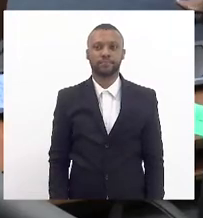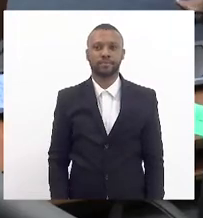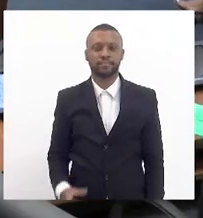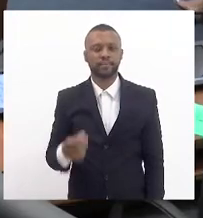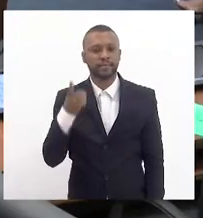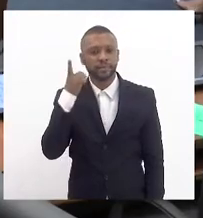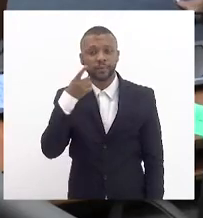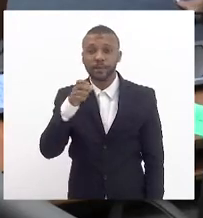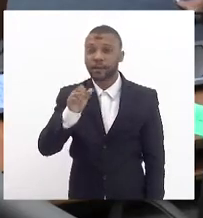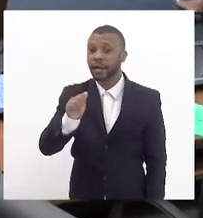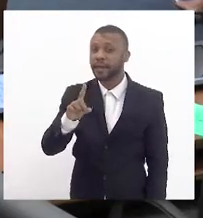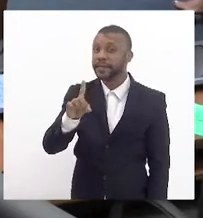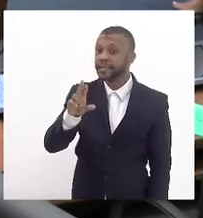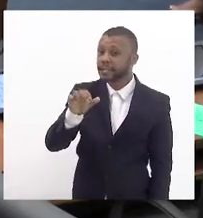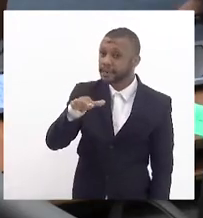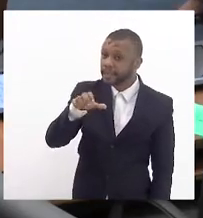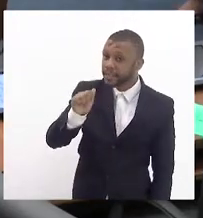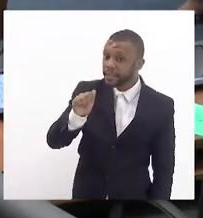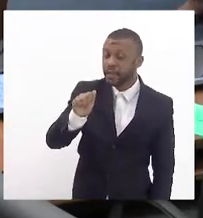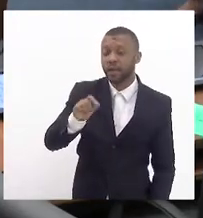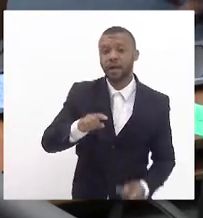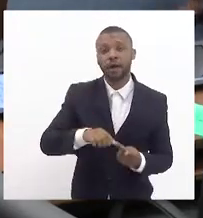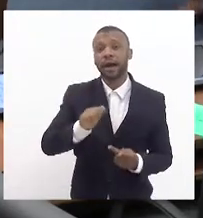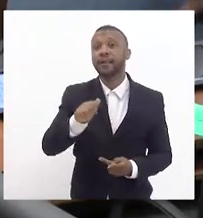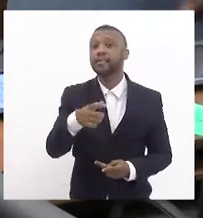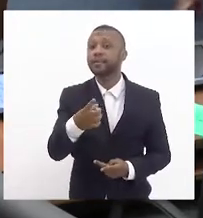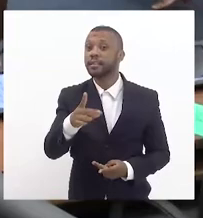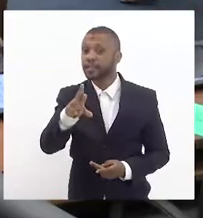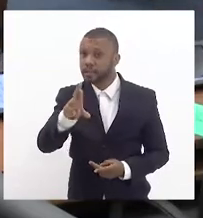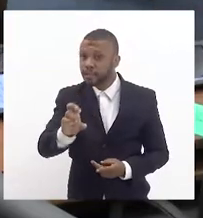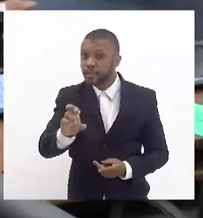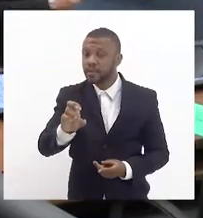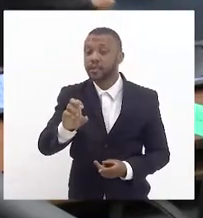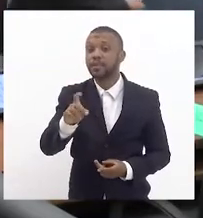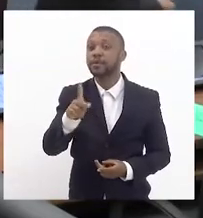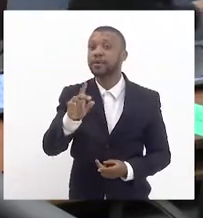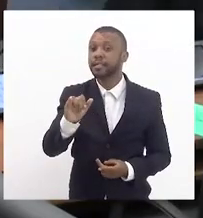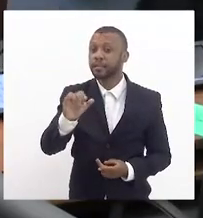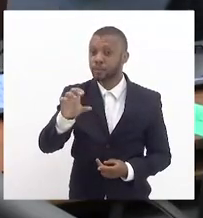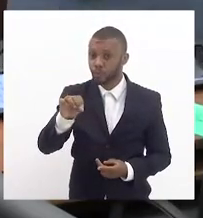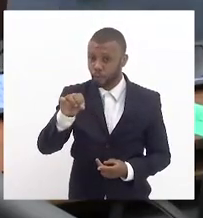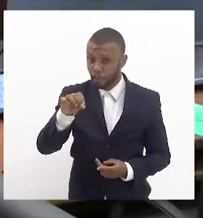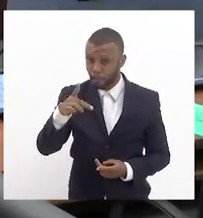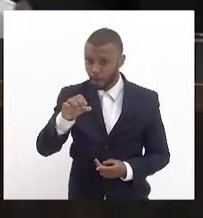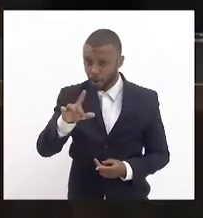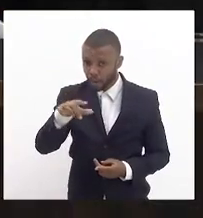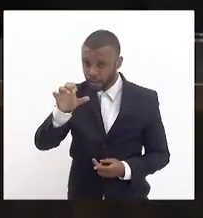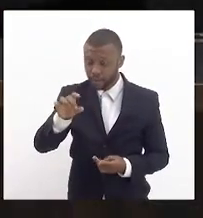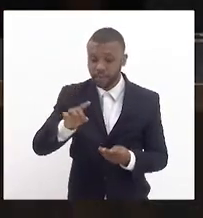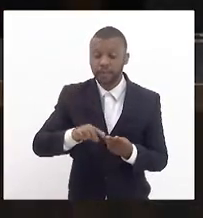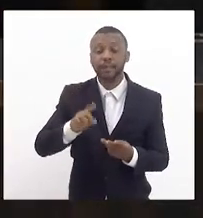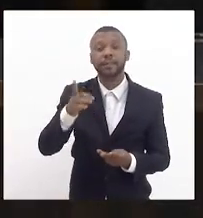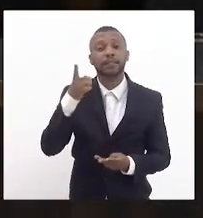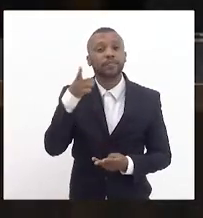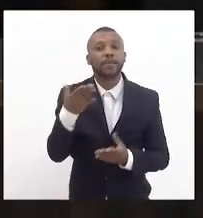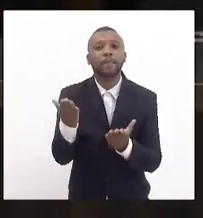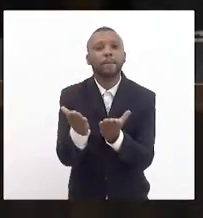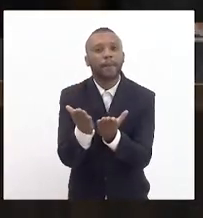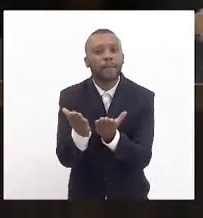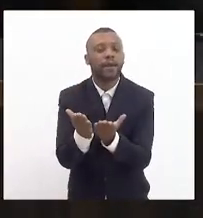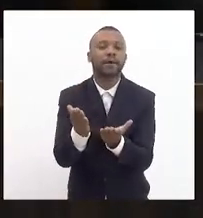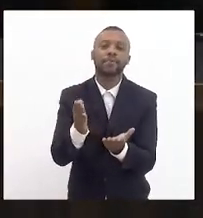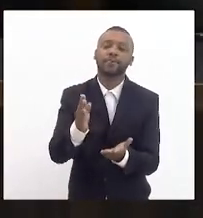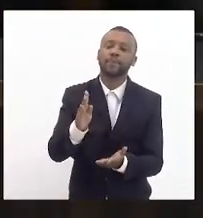Deputado Adriana Baltazar, deputado Alexandre Knoploch, deputado Anderson Alexandre, deputado André Correia, deputado Bebeto, deputado